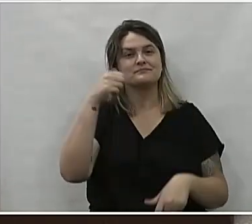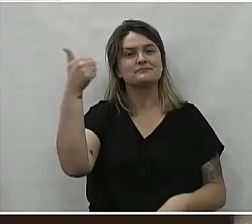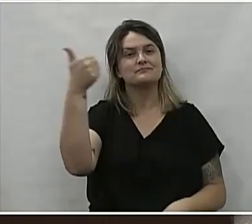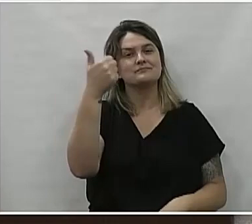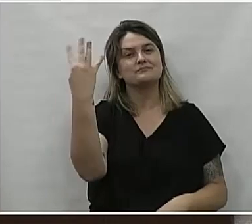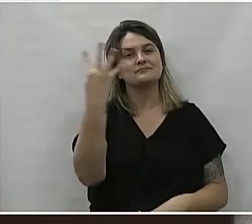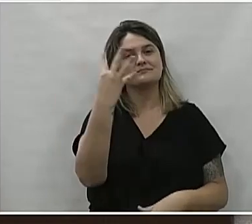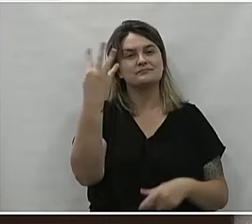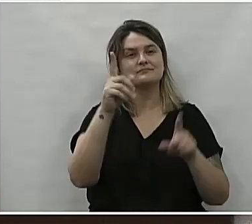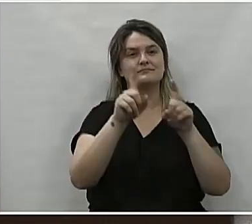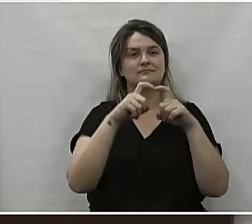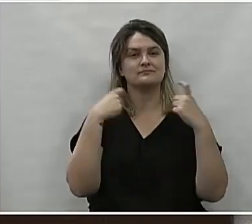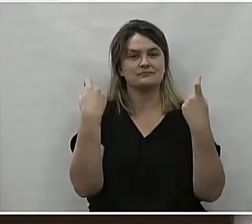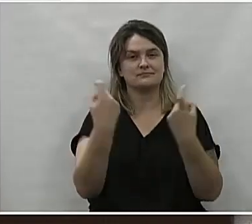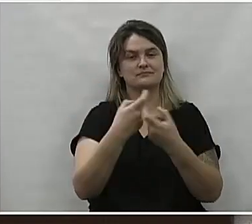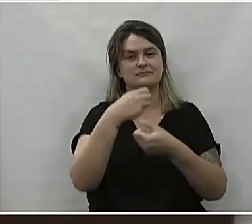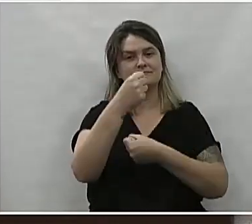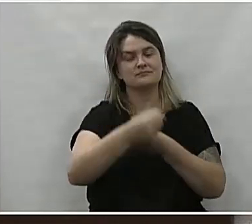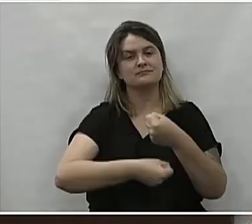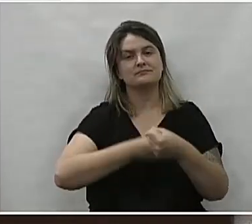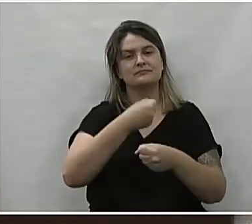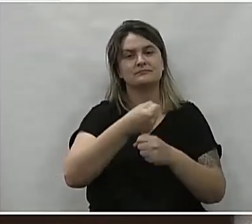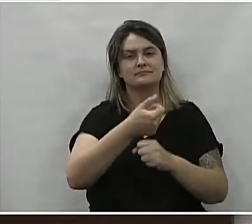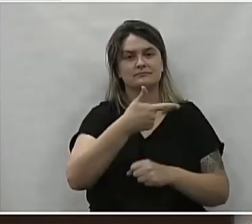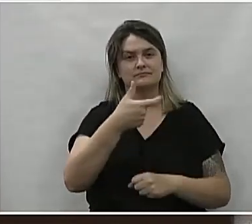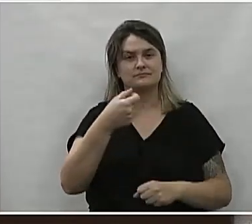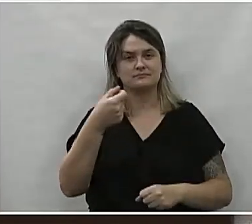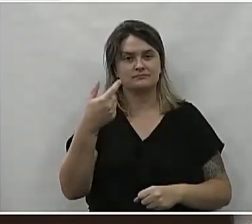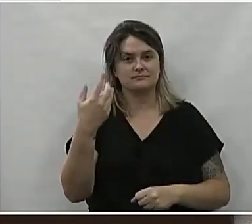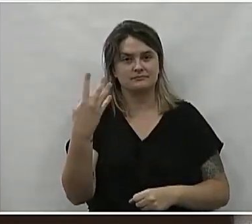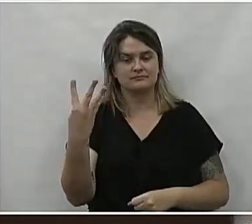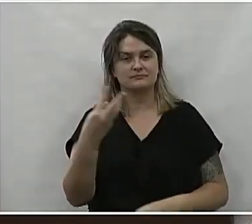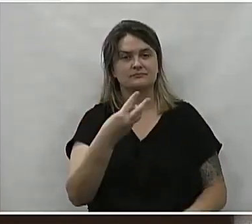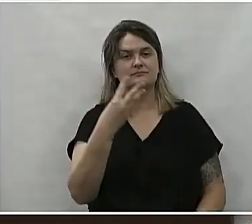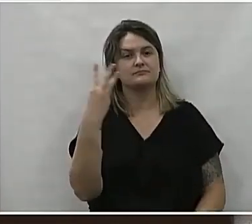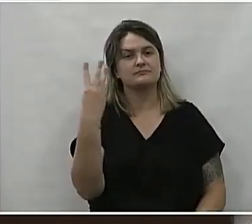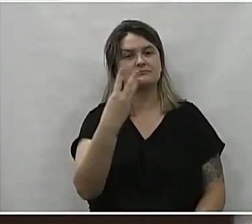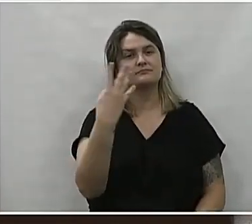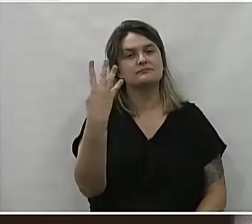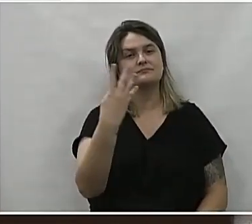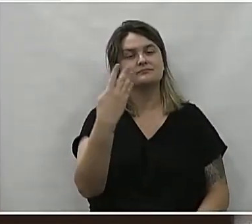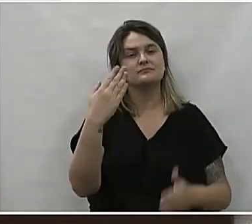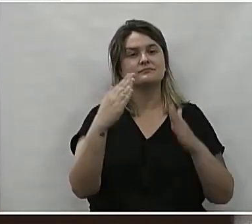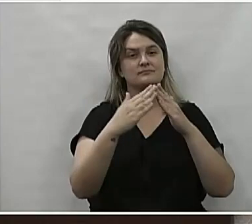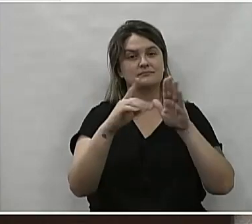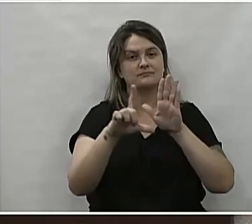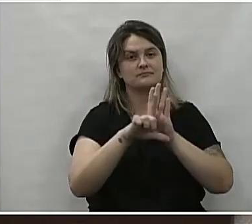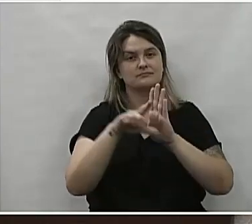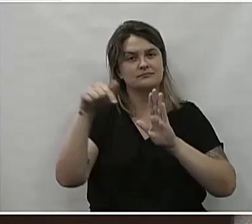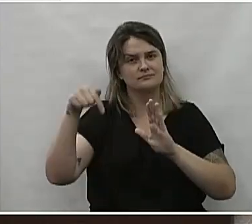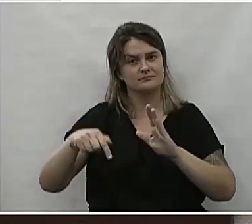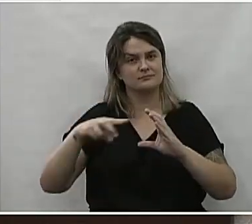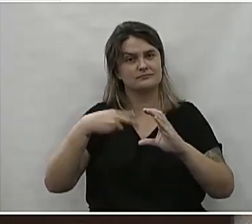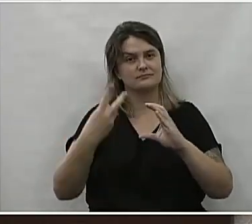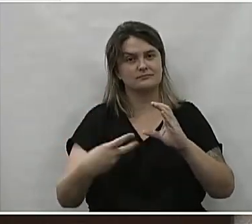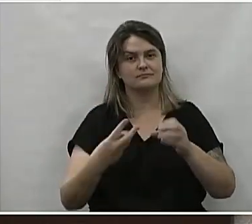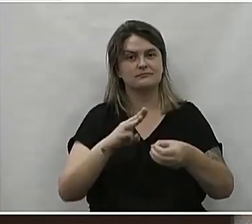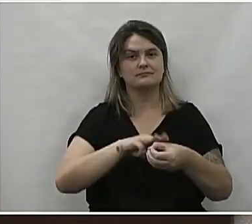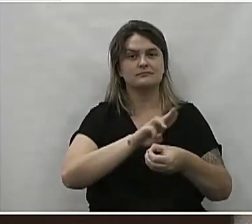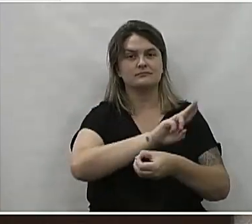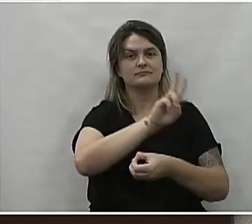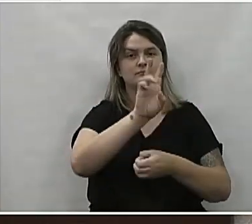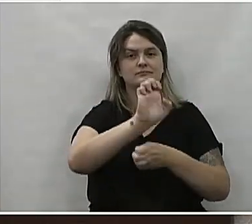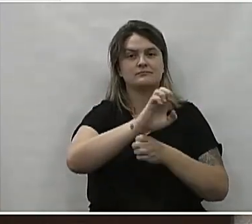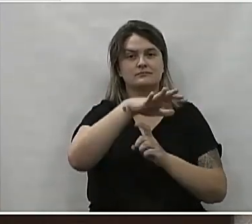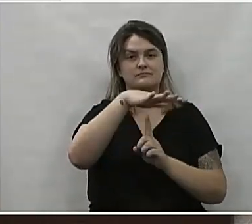décima quarta reunião ordinária do exercício de dois mil e vinte e quatro da trigésima quarta legislatura da Câmara Municipal de União da Vitória,